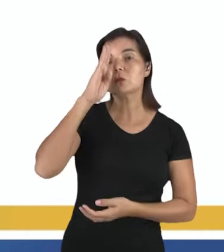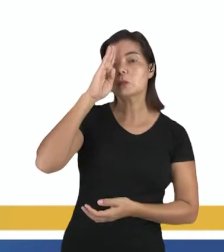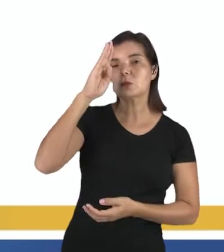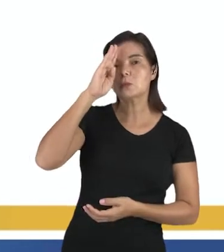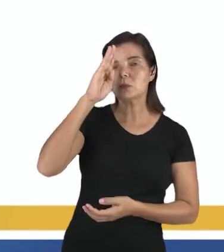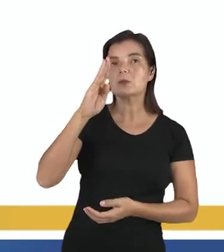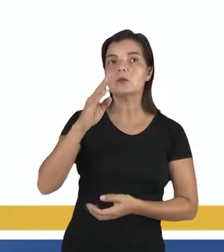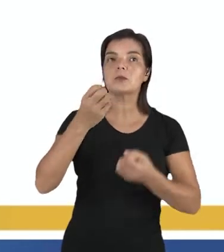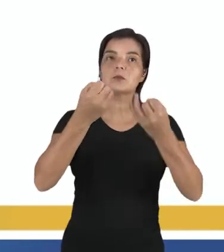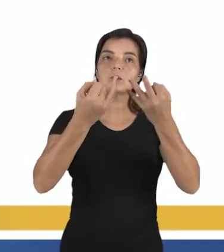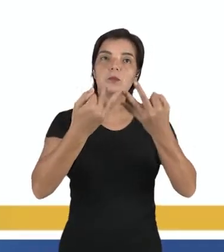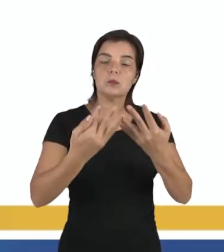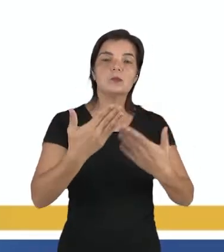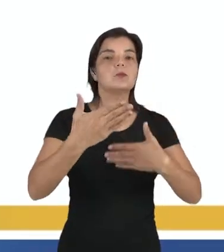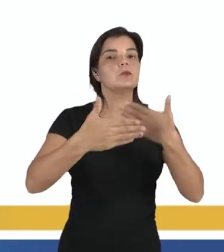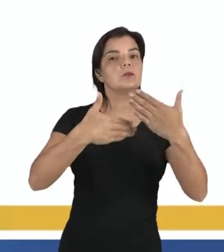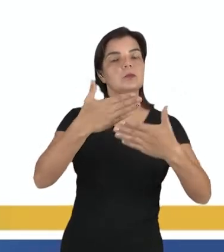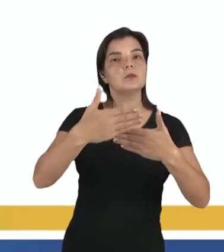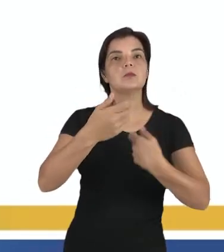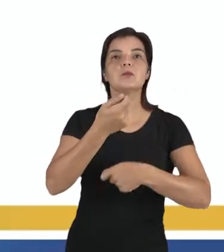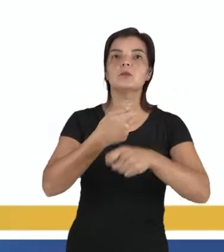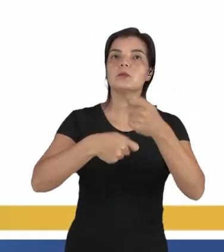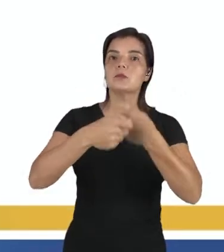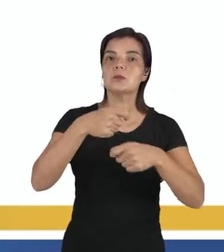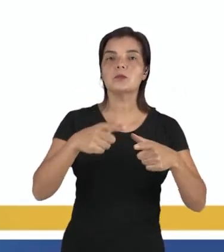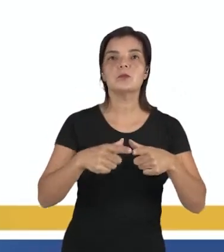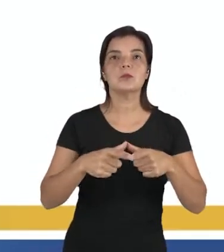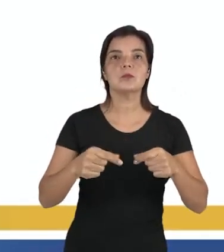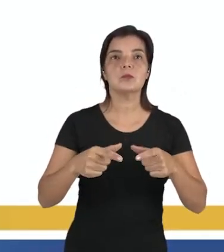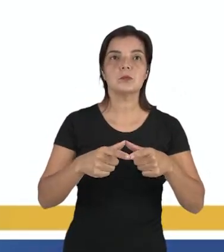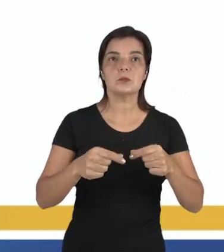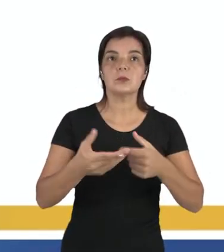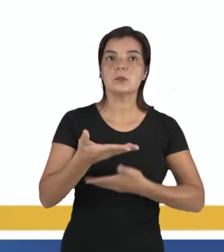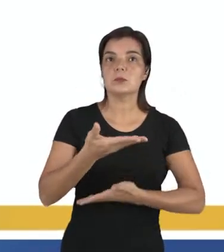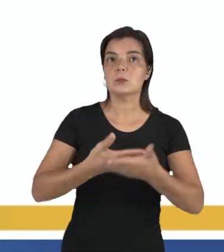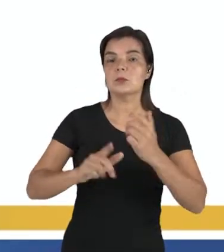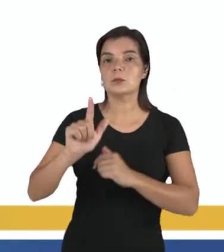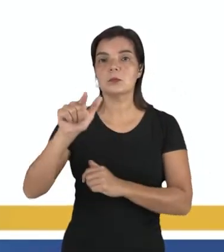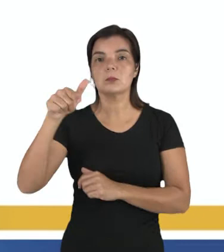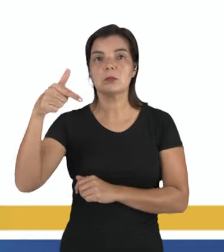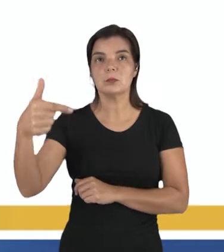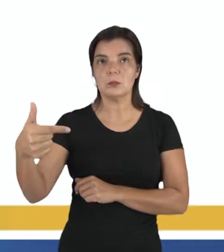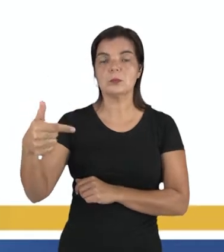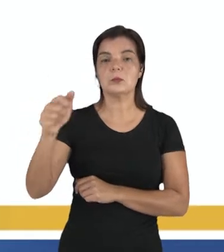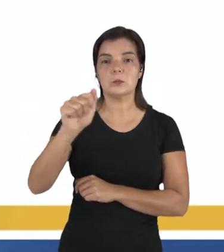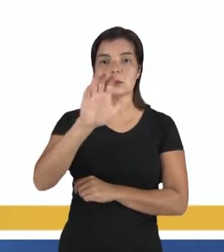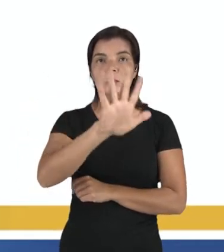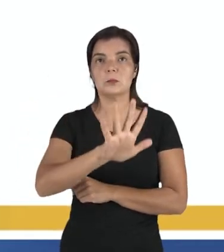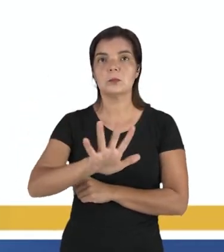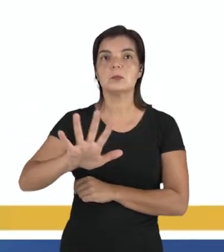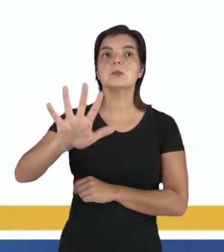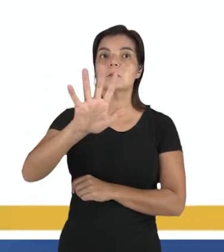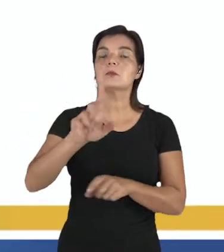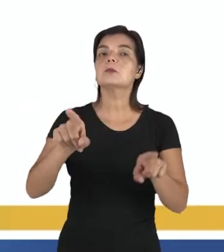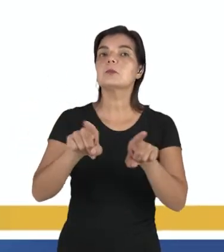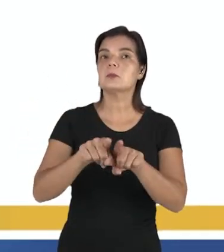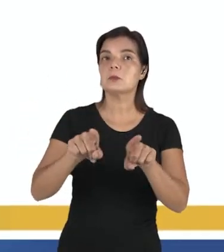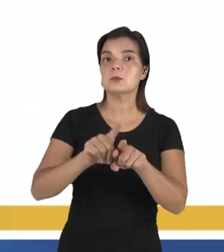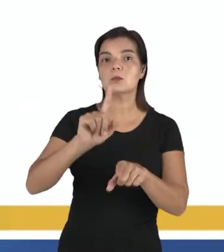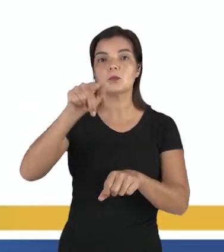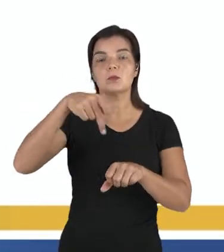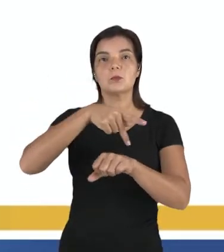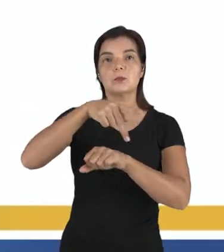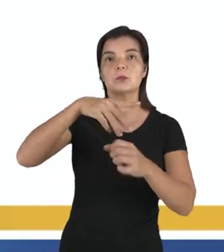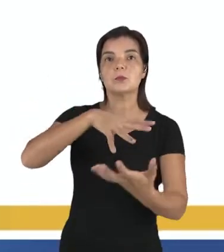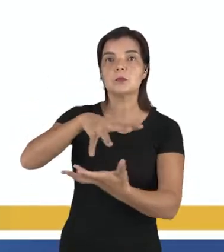Dentre os principais fatores que justificam o desempenho econômico japonês em relação às demais nações asiáticas e mesmo